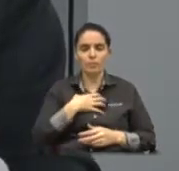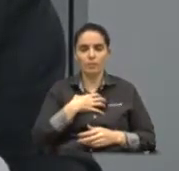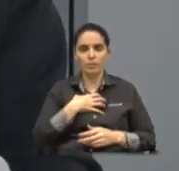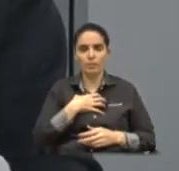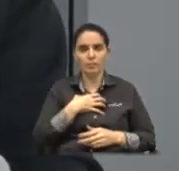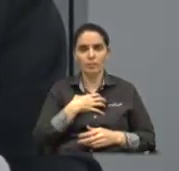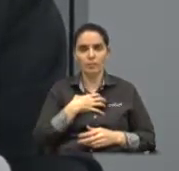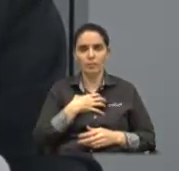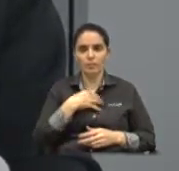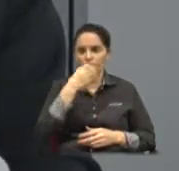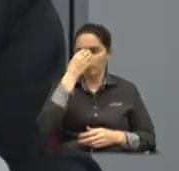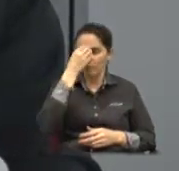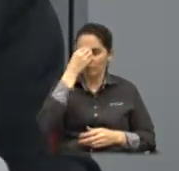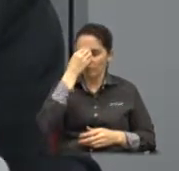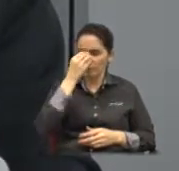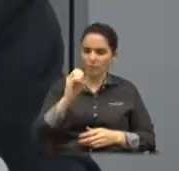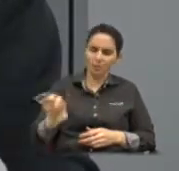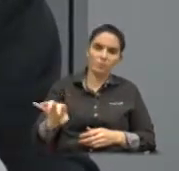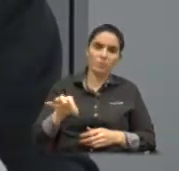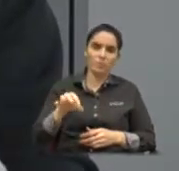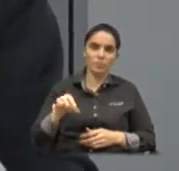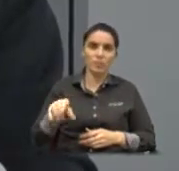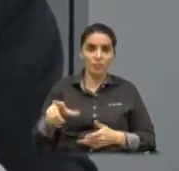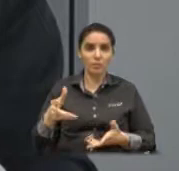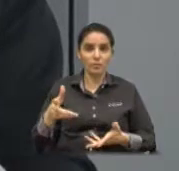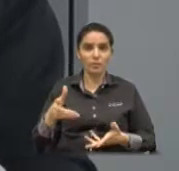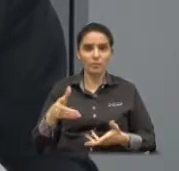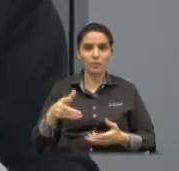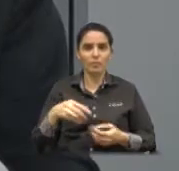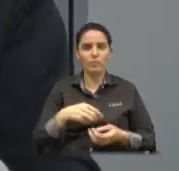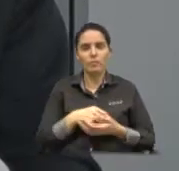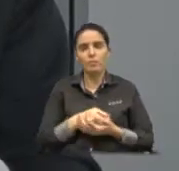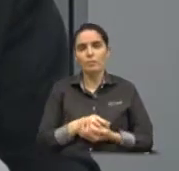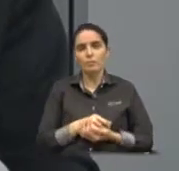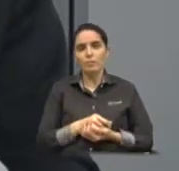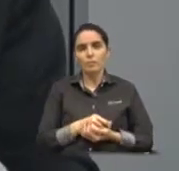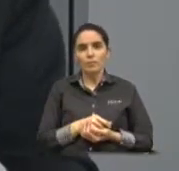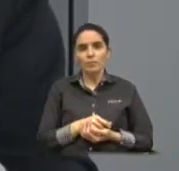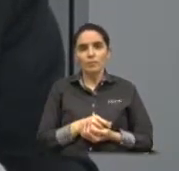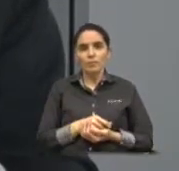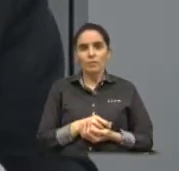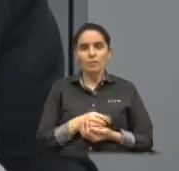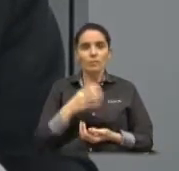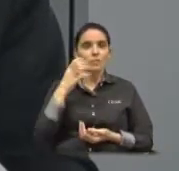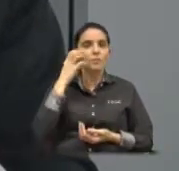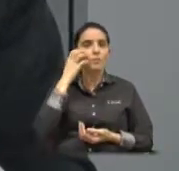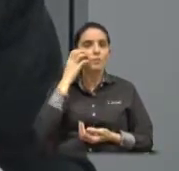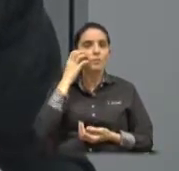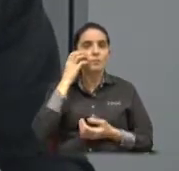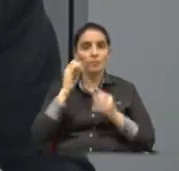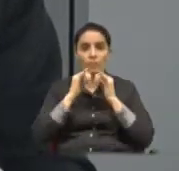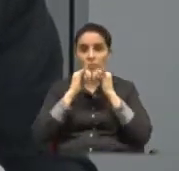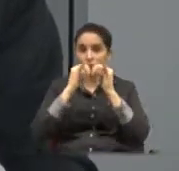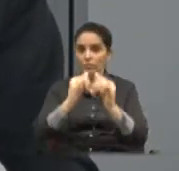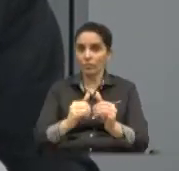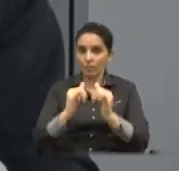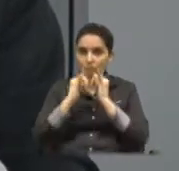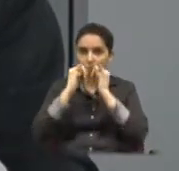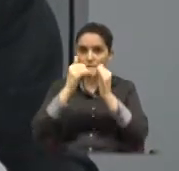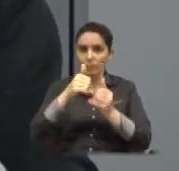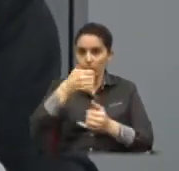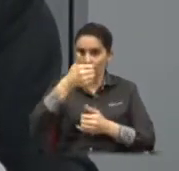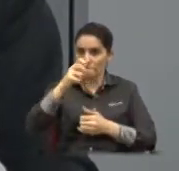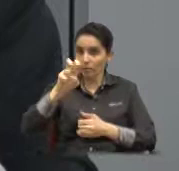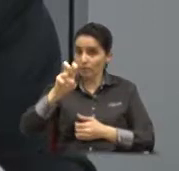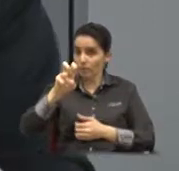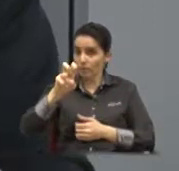ver certas atitudes sendo tomadas como essa. Eu fiz a minha campanha com 15 mil reais,